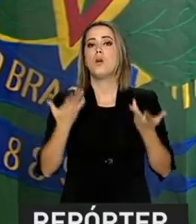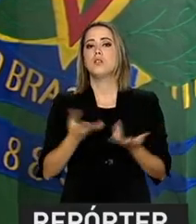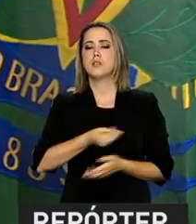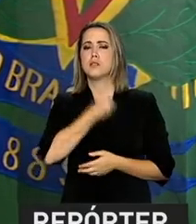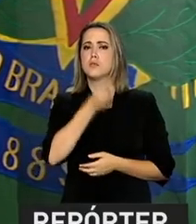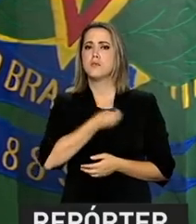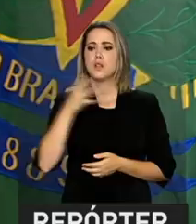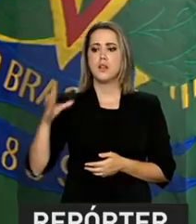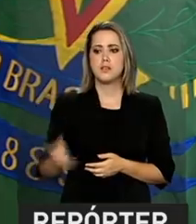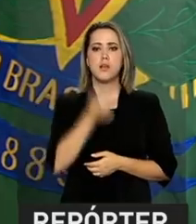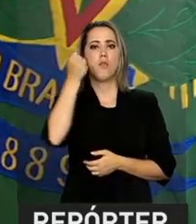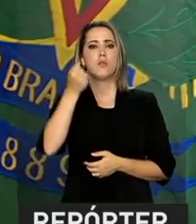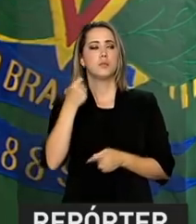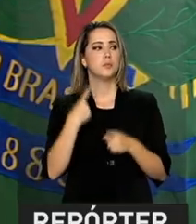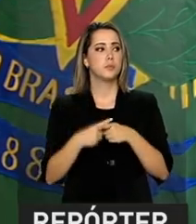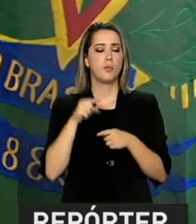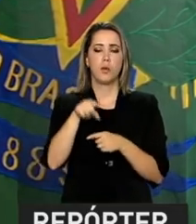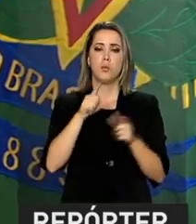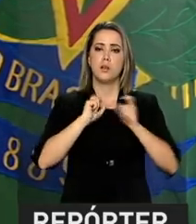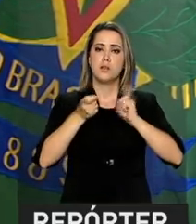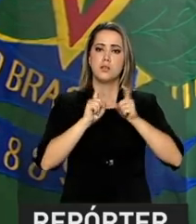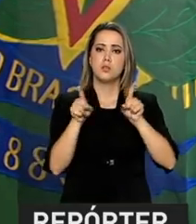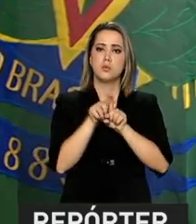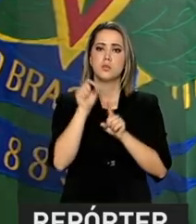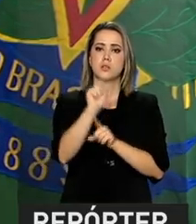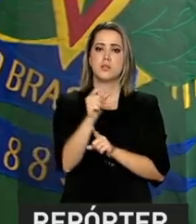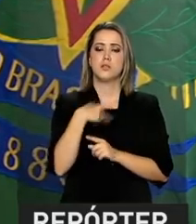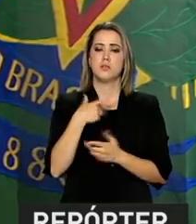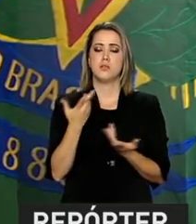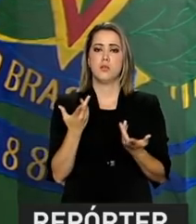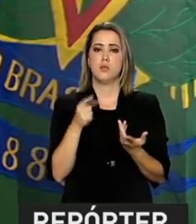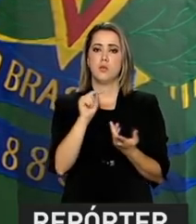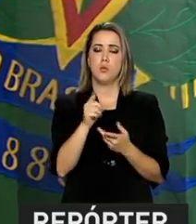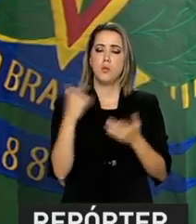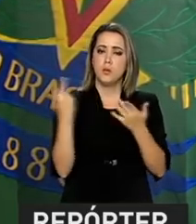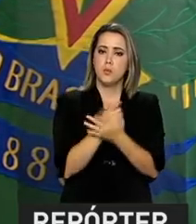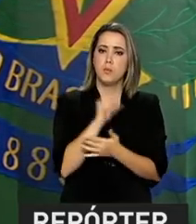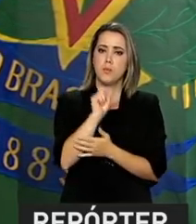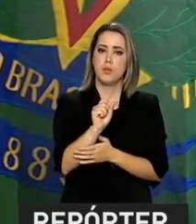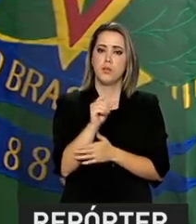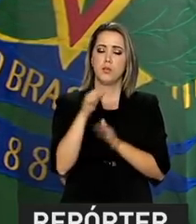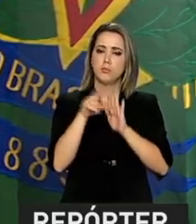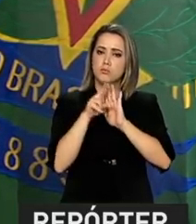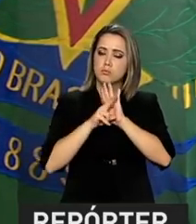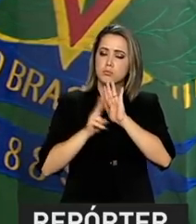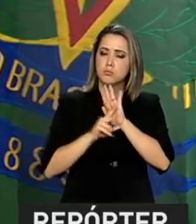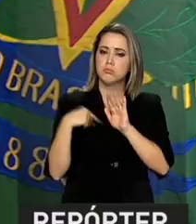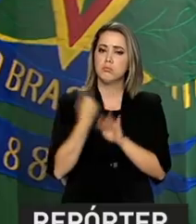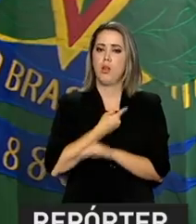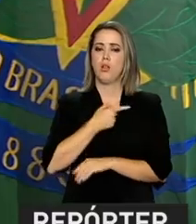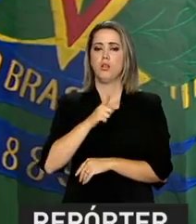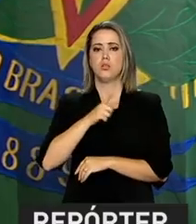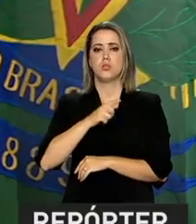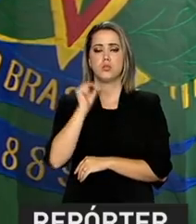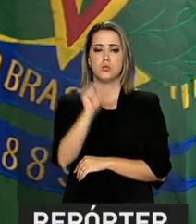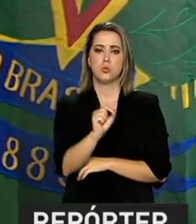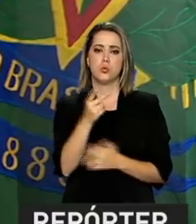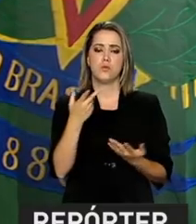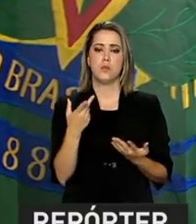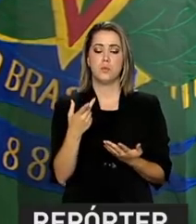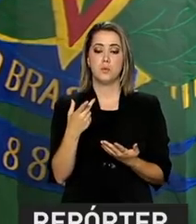vidas foram salvas por esse gesto administrativo que decorre da medida que nós tomamos